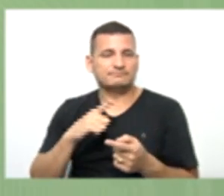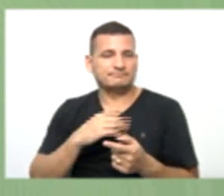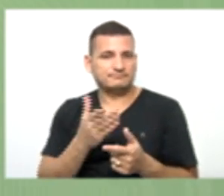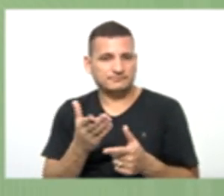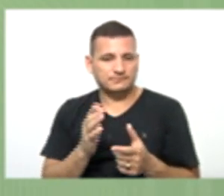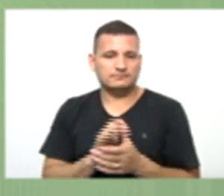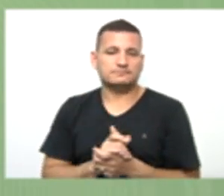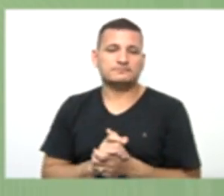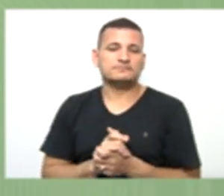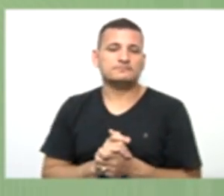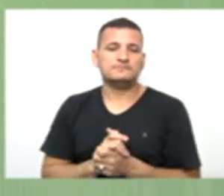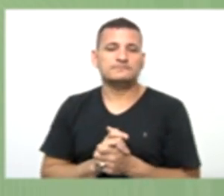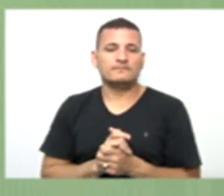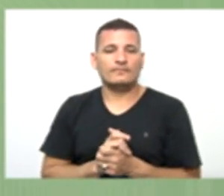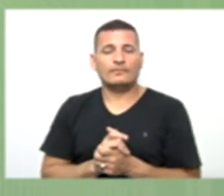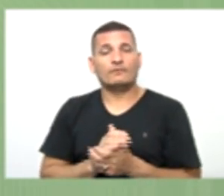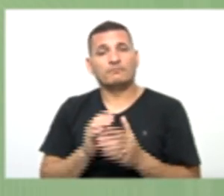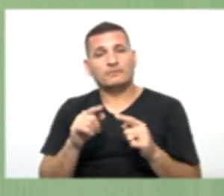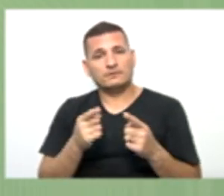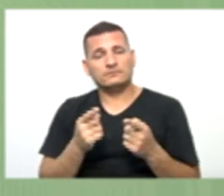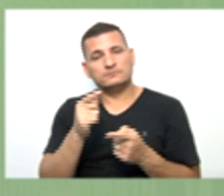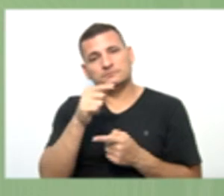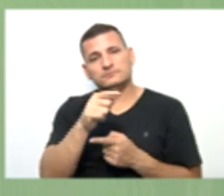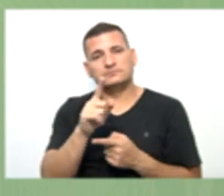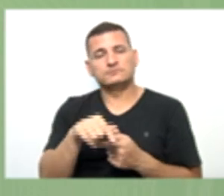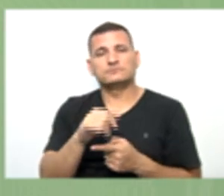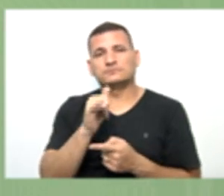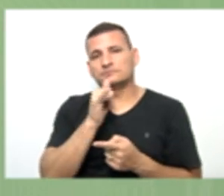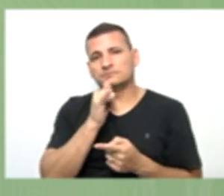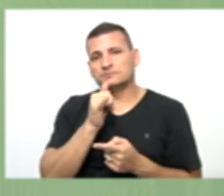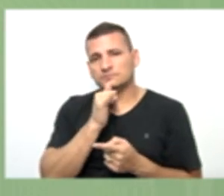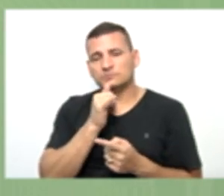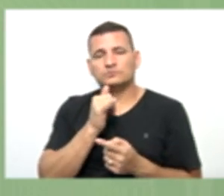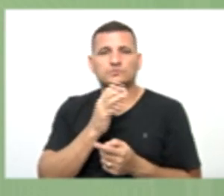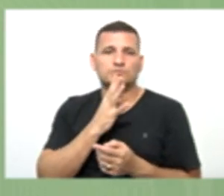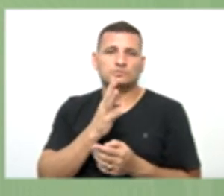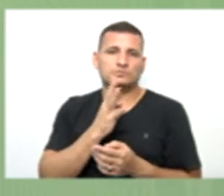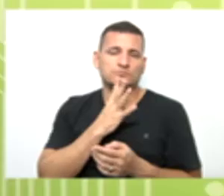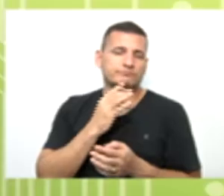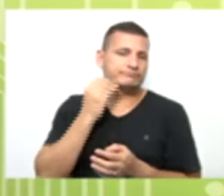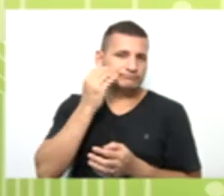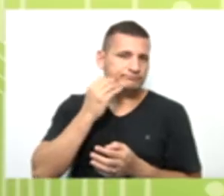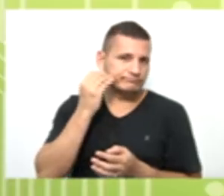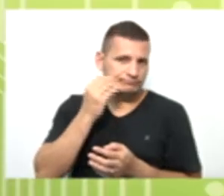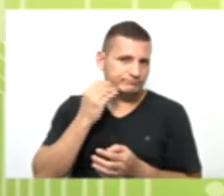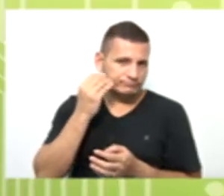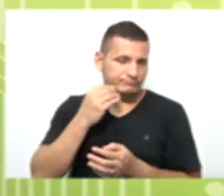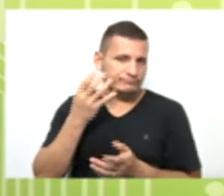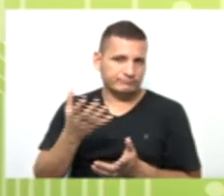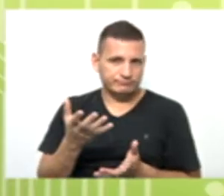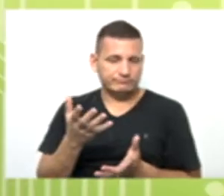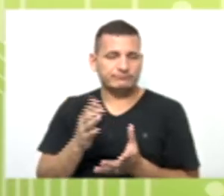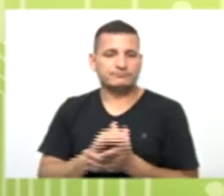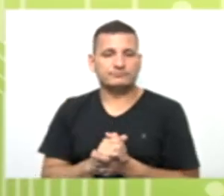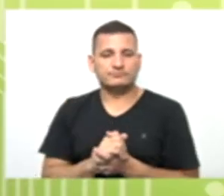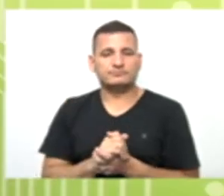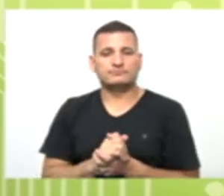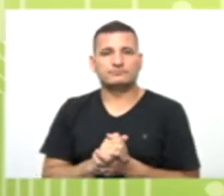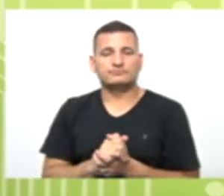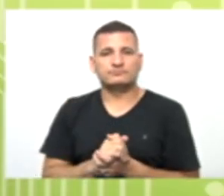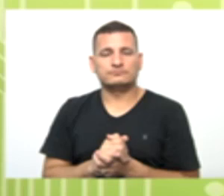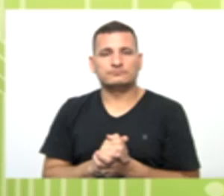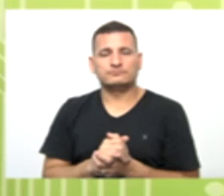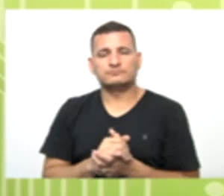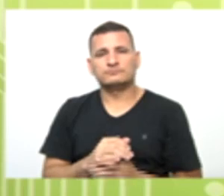Mas esse aqui é um exemplo de tipo de conhecimento popular ou de senso comum, que é